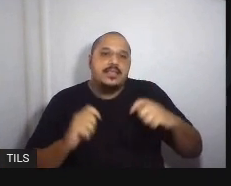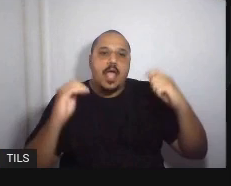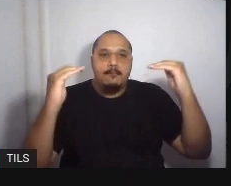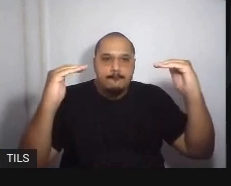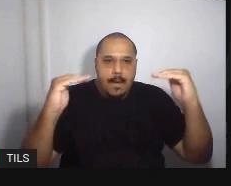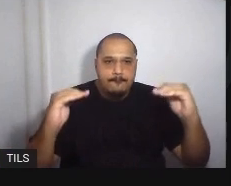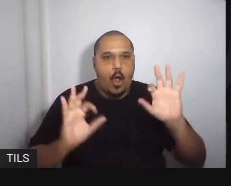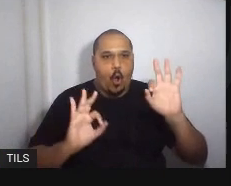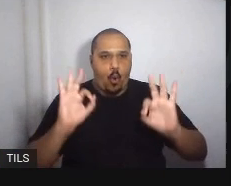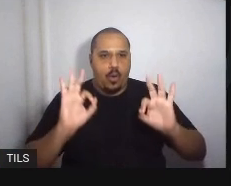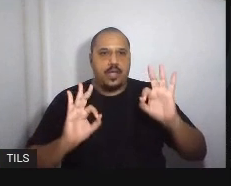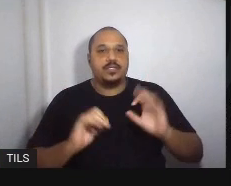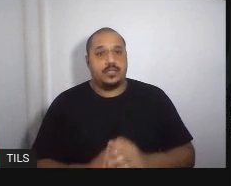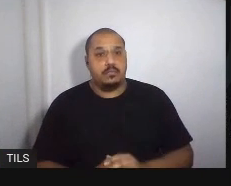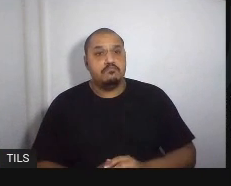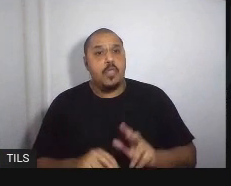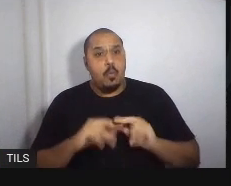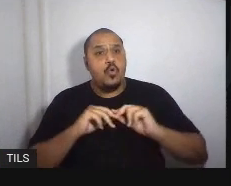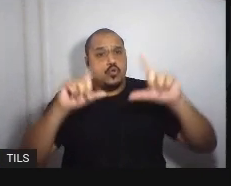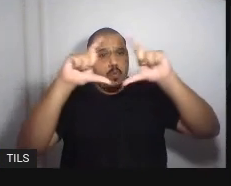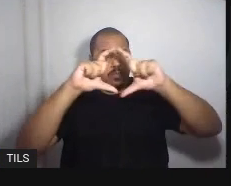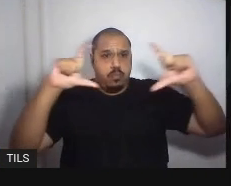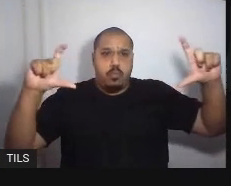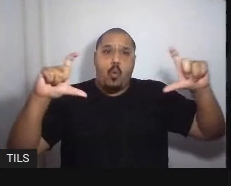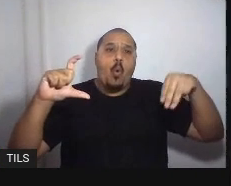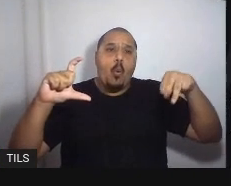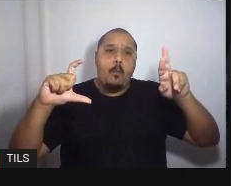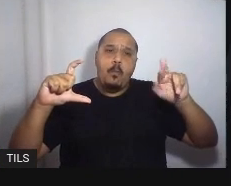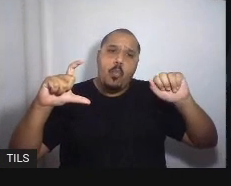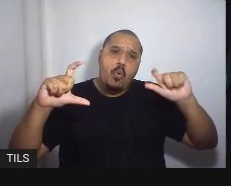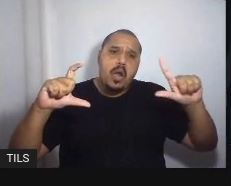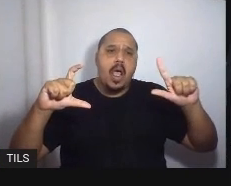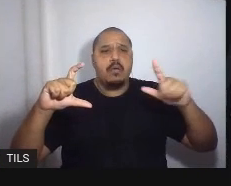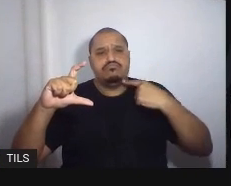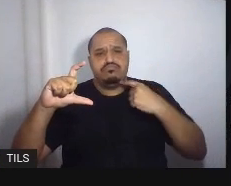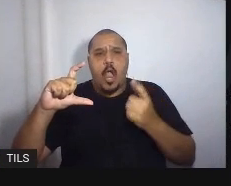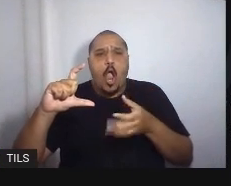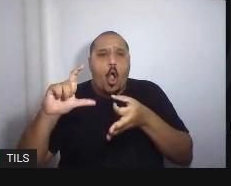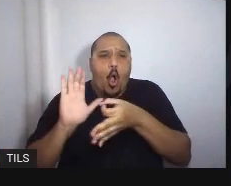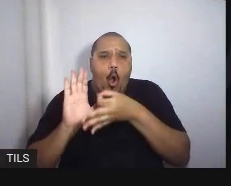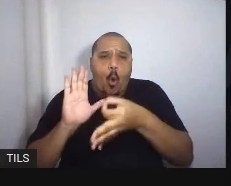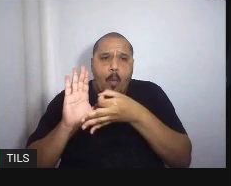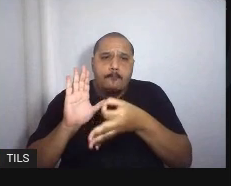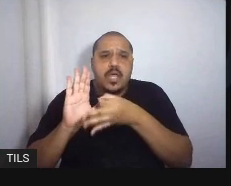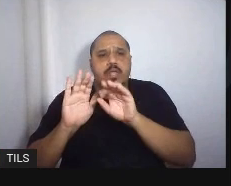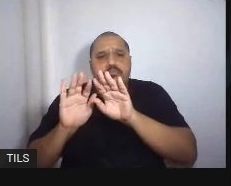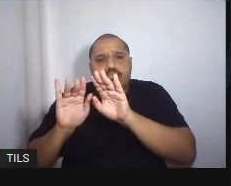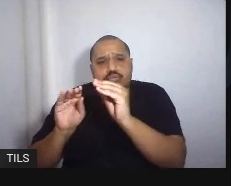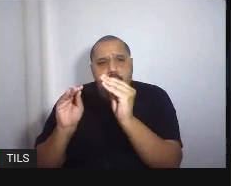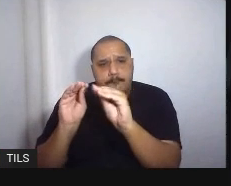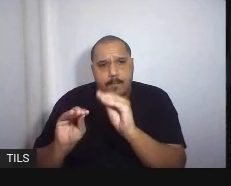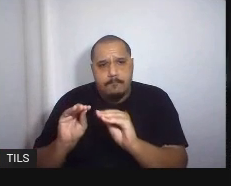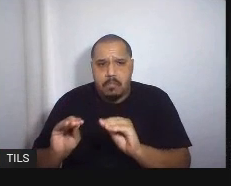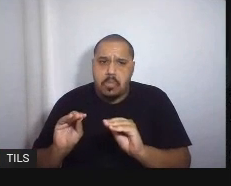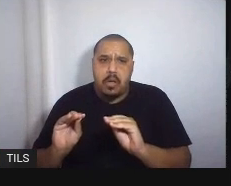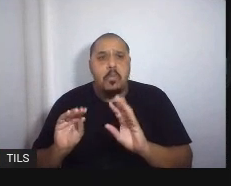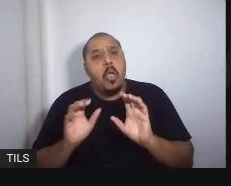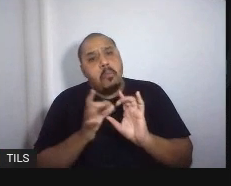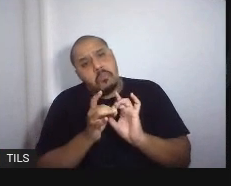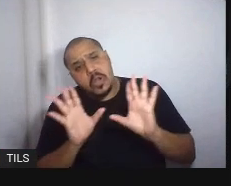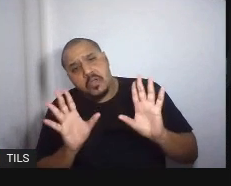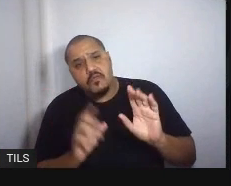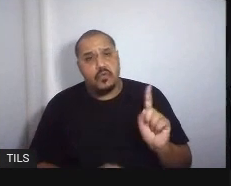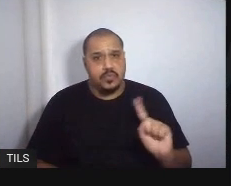podem optar por deixar ou não deixar os alunos comentarem. Se vocês quiserem alterar essa configuração, é só vir aqui na